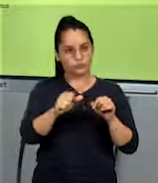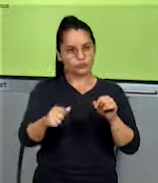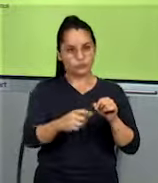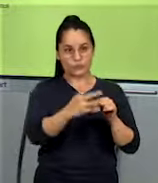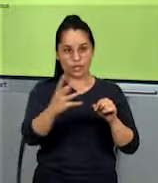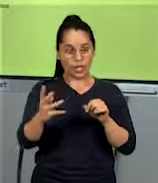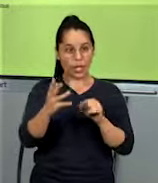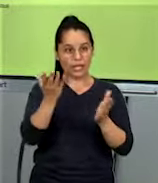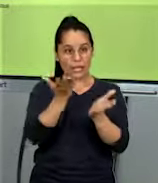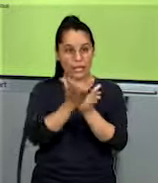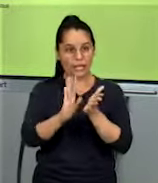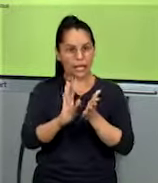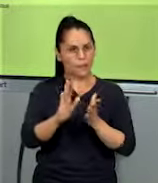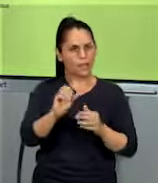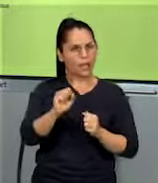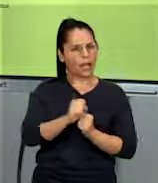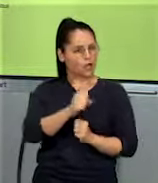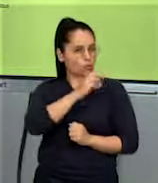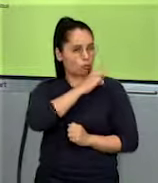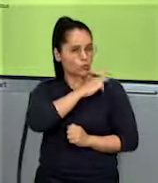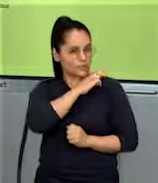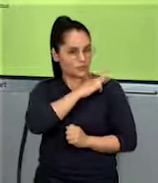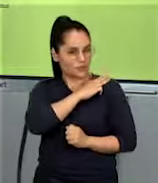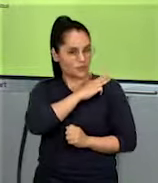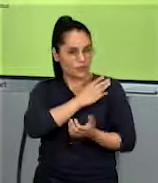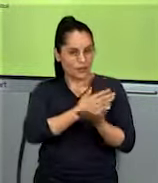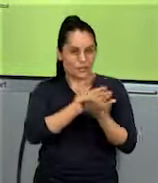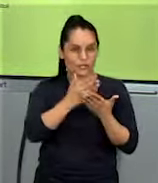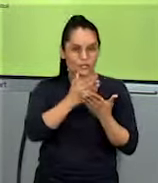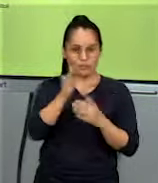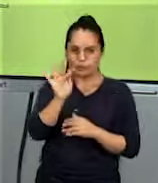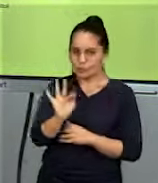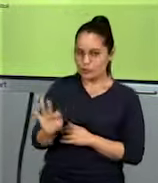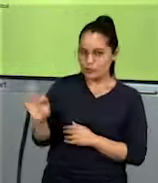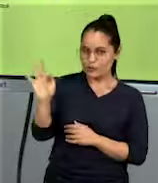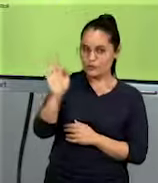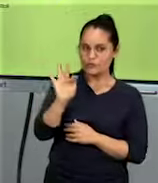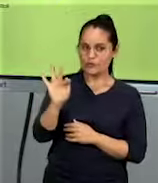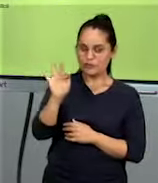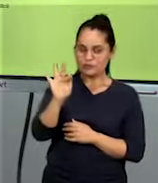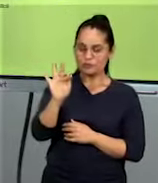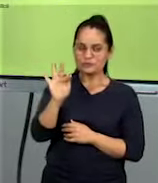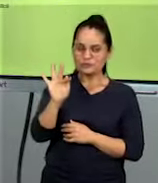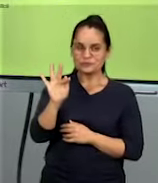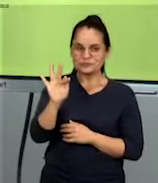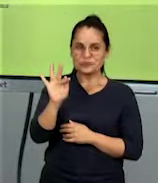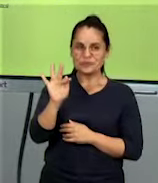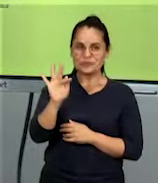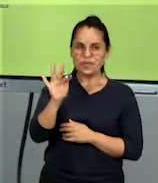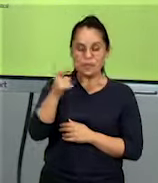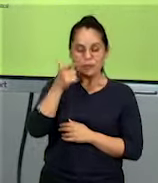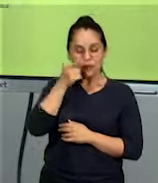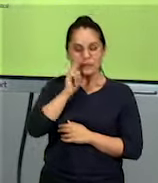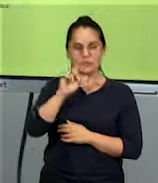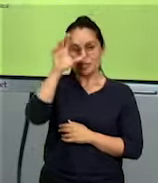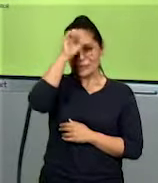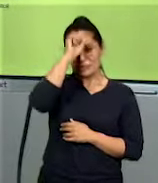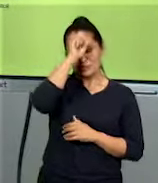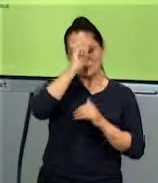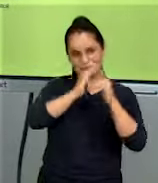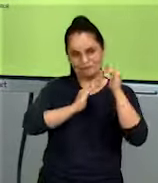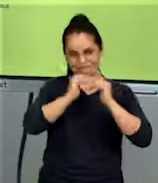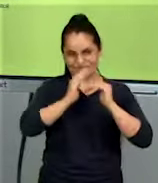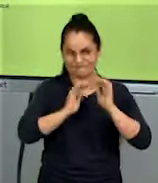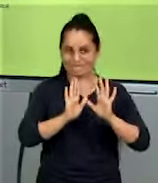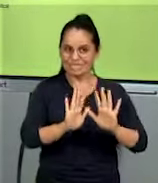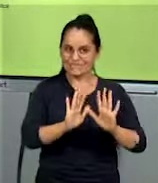apenas terminaram o ensino médio e agora estava ingressando em uma faculdade, em uma universidade, para aprender uma profissão. E